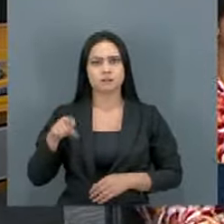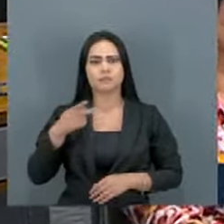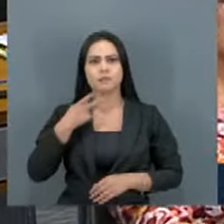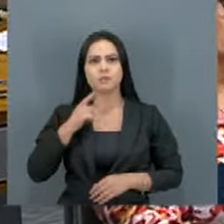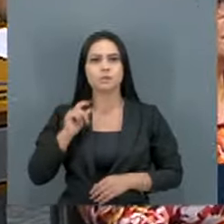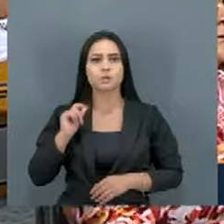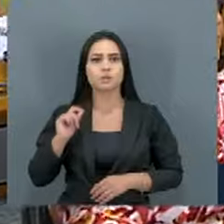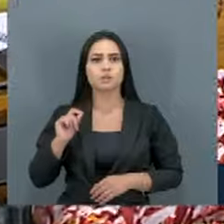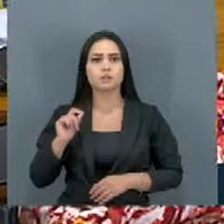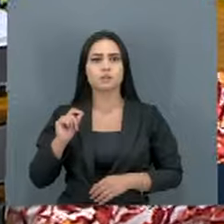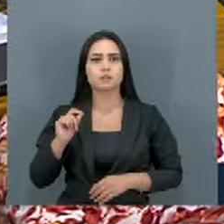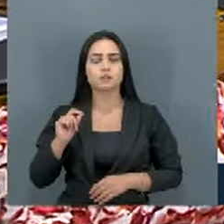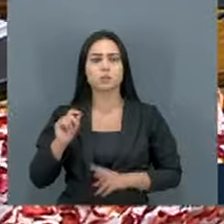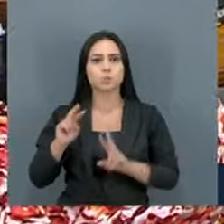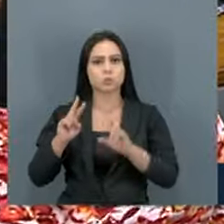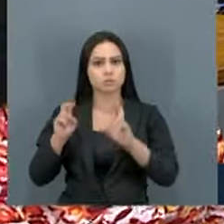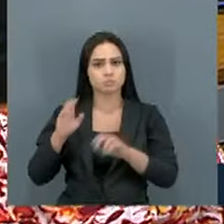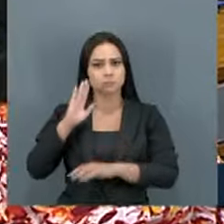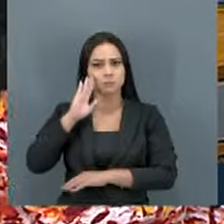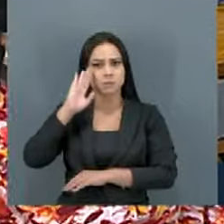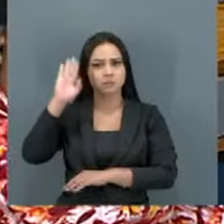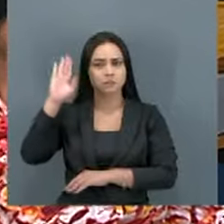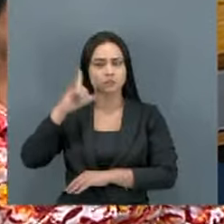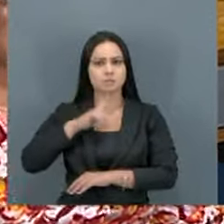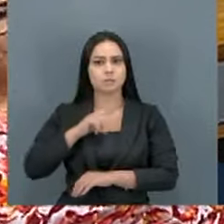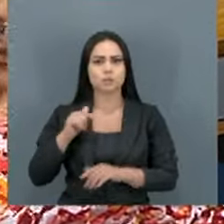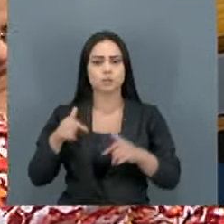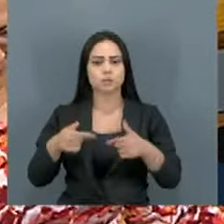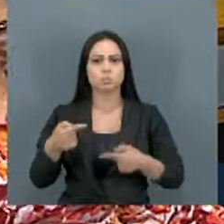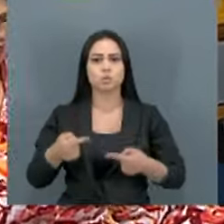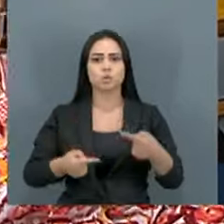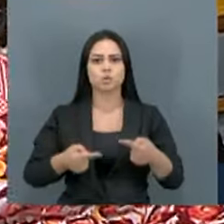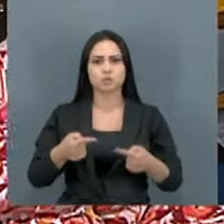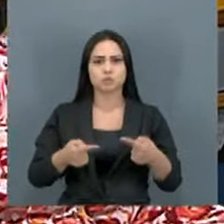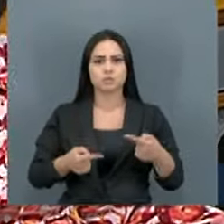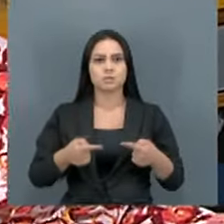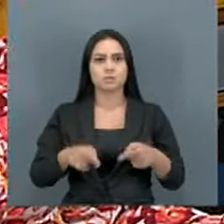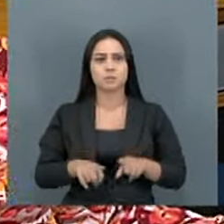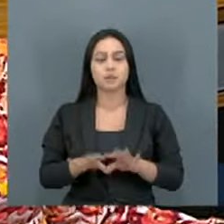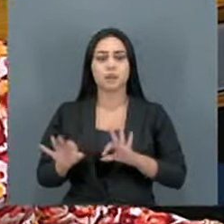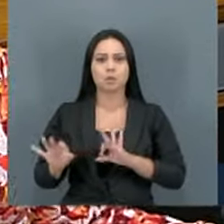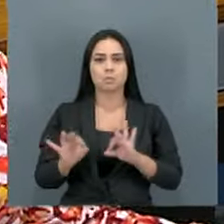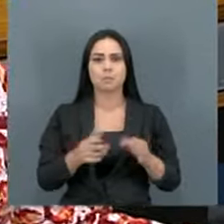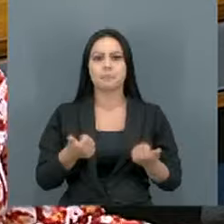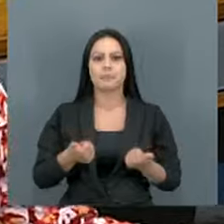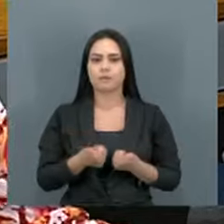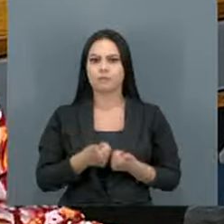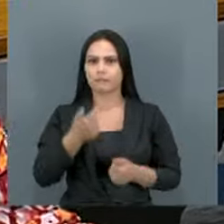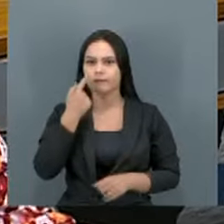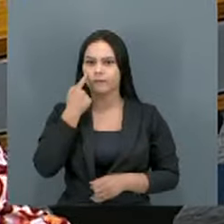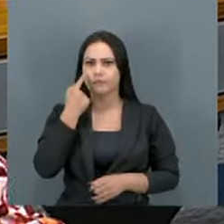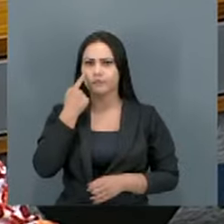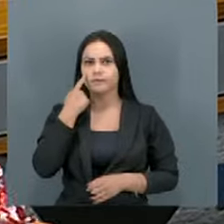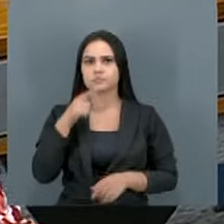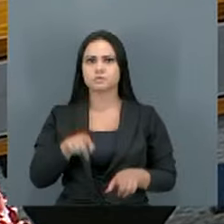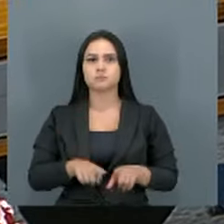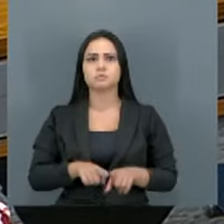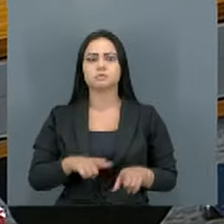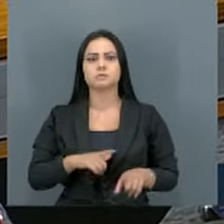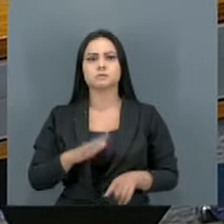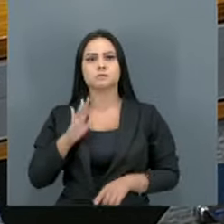que os temas prioritários para a atuação política acompanham de perto as suas